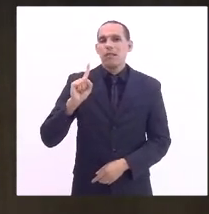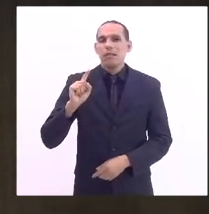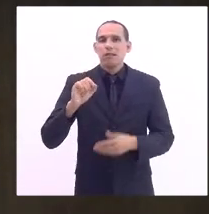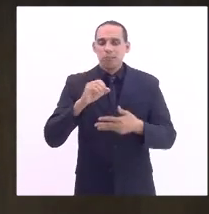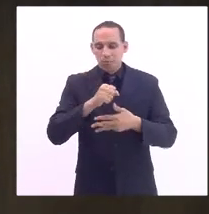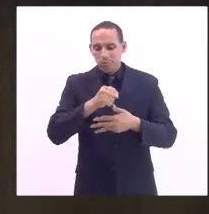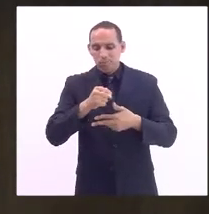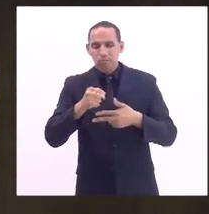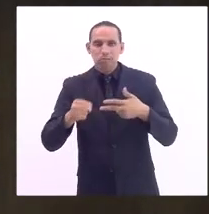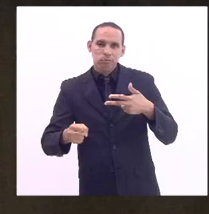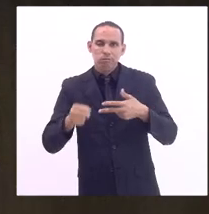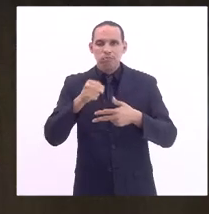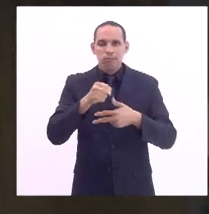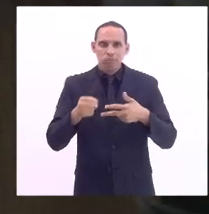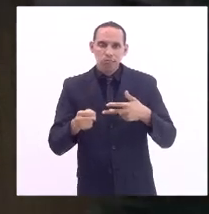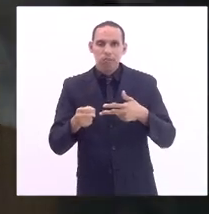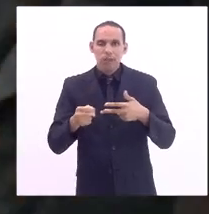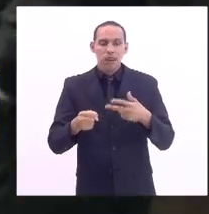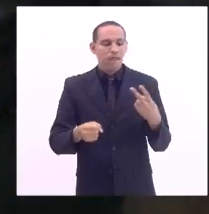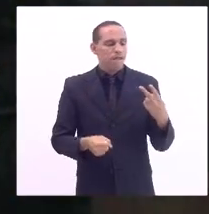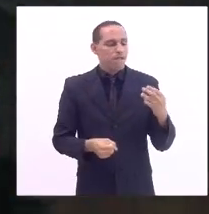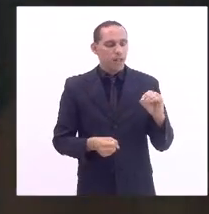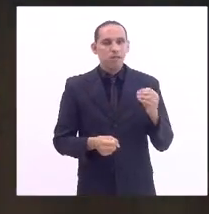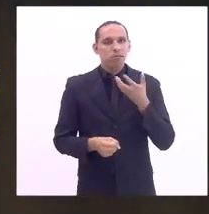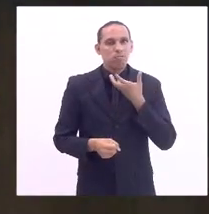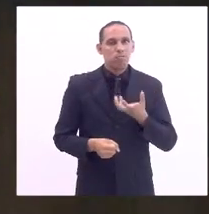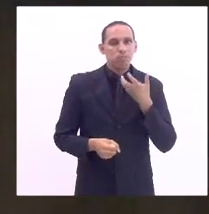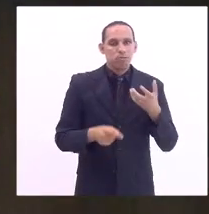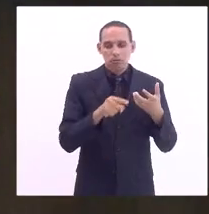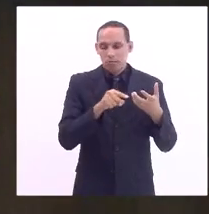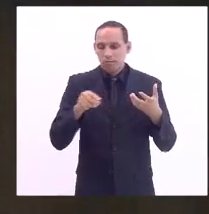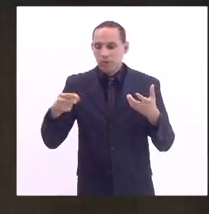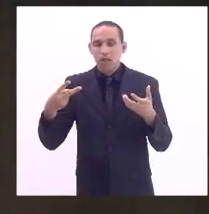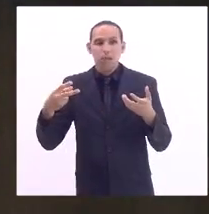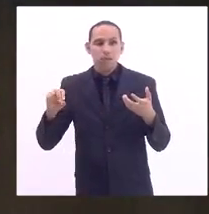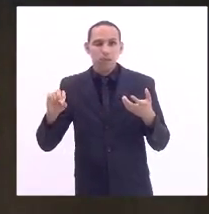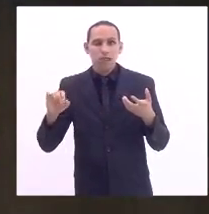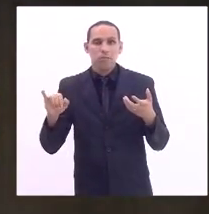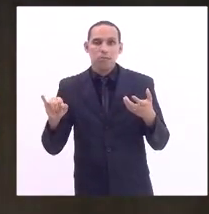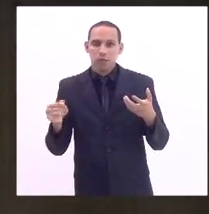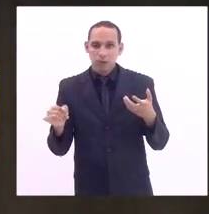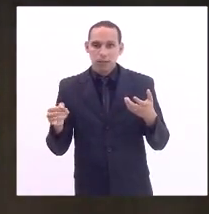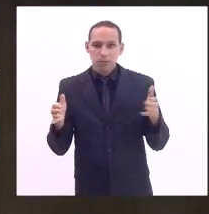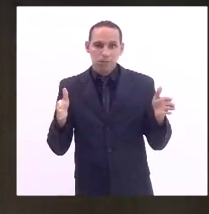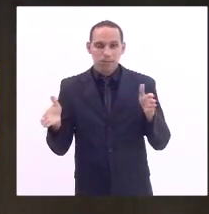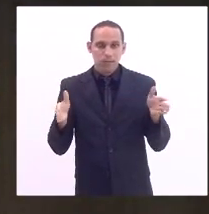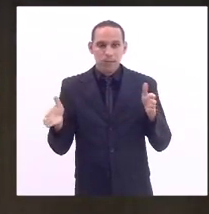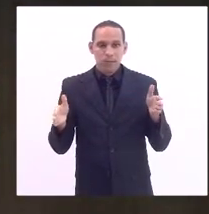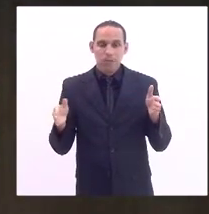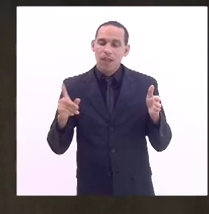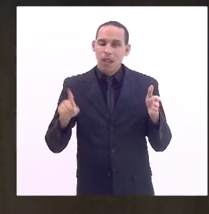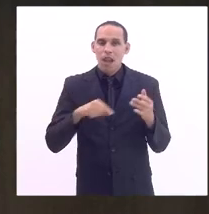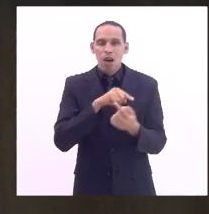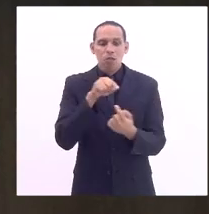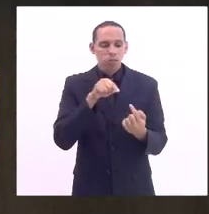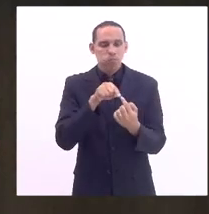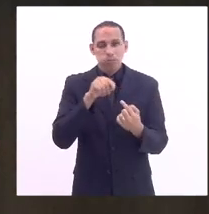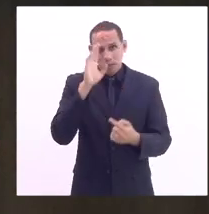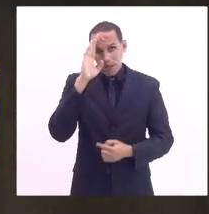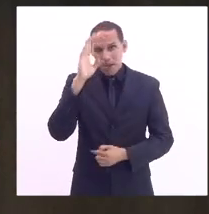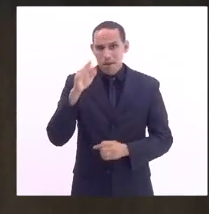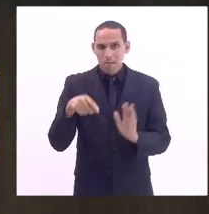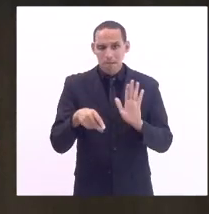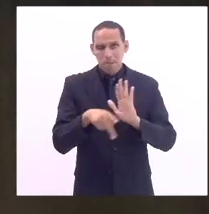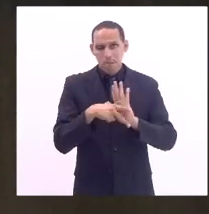de dezembro e 20 de janeiro. Esse é um dos objetivos fundamentais